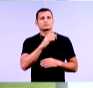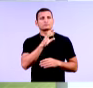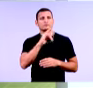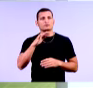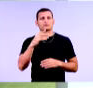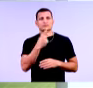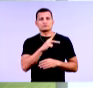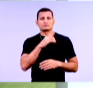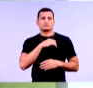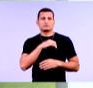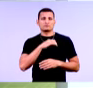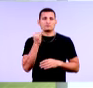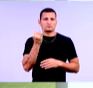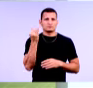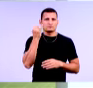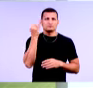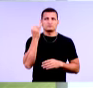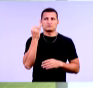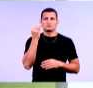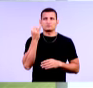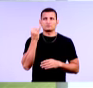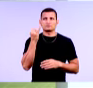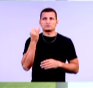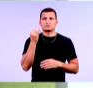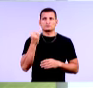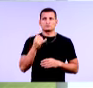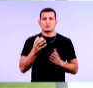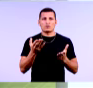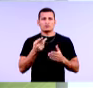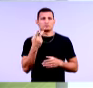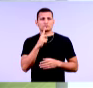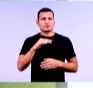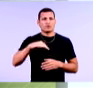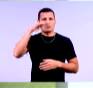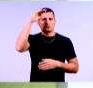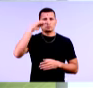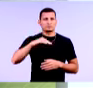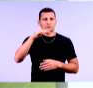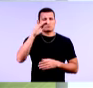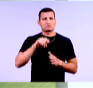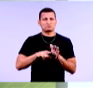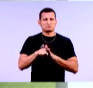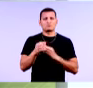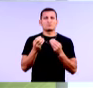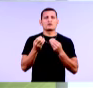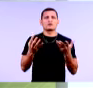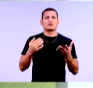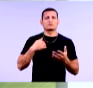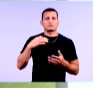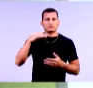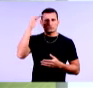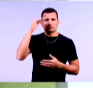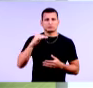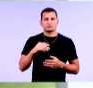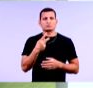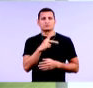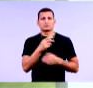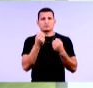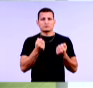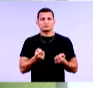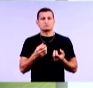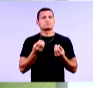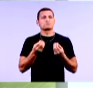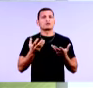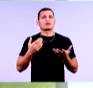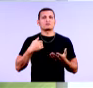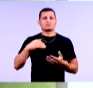renda, importantíssimo, né? Agora, pode me dar sua altura? Mas para que você quer minha altura? Você pode me dar seu peso? Para que você